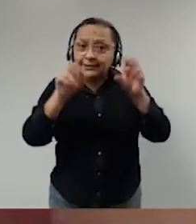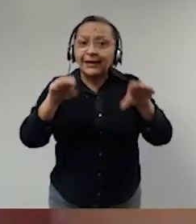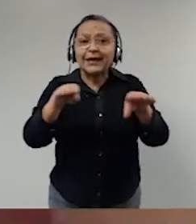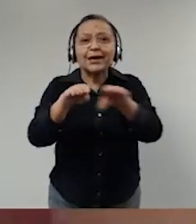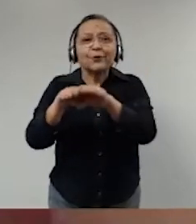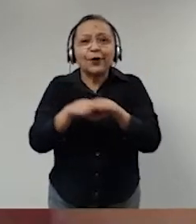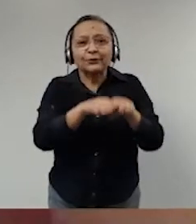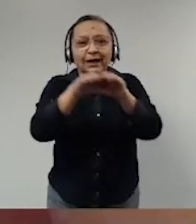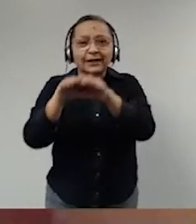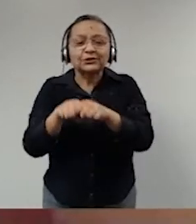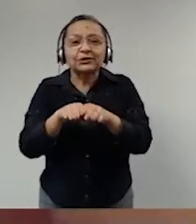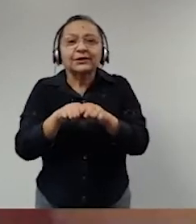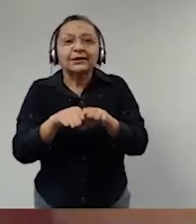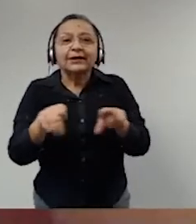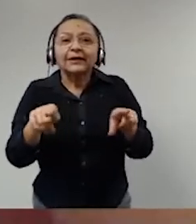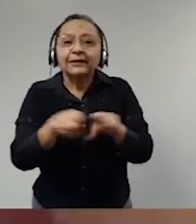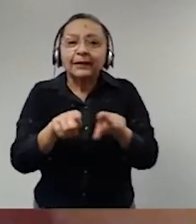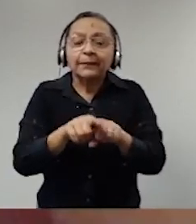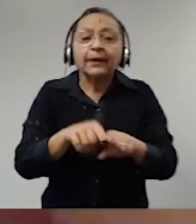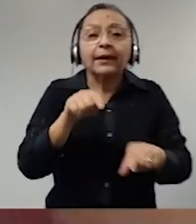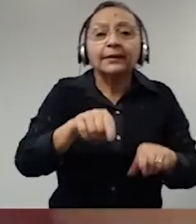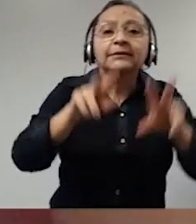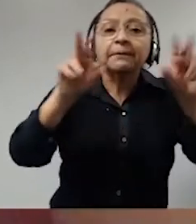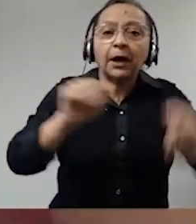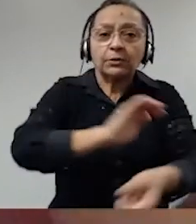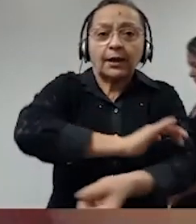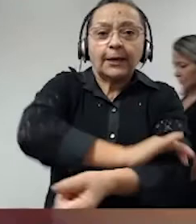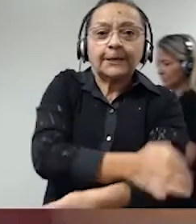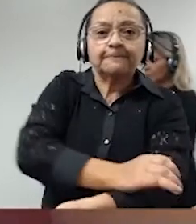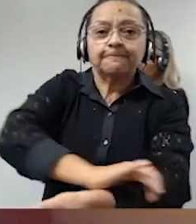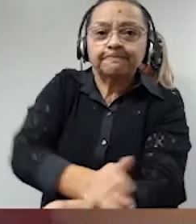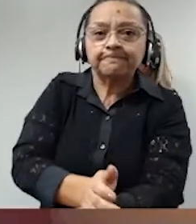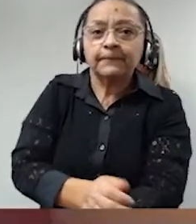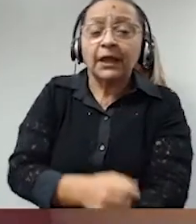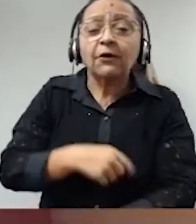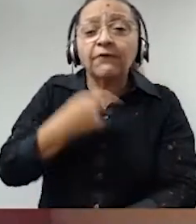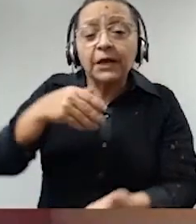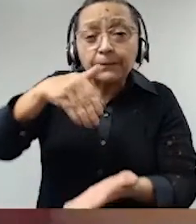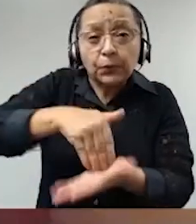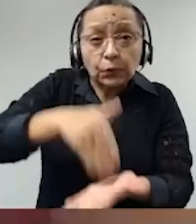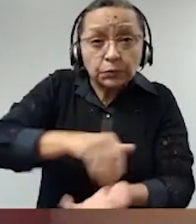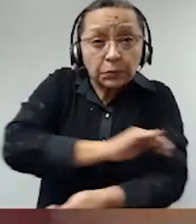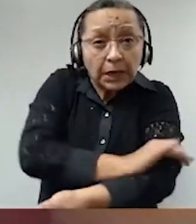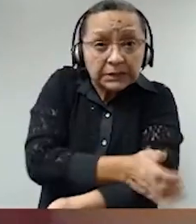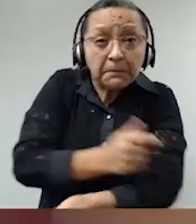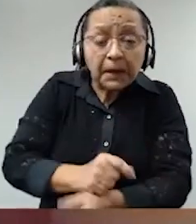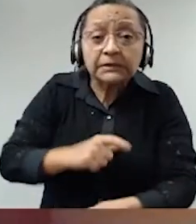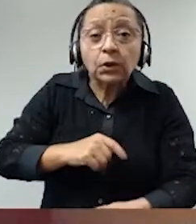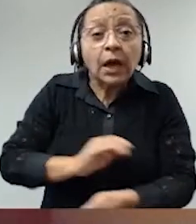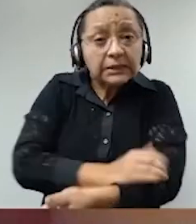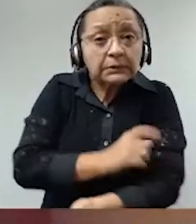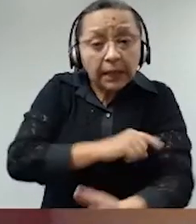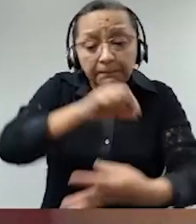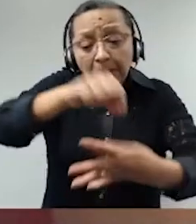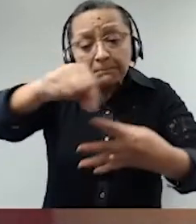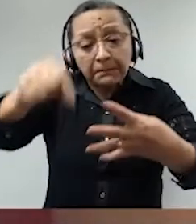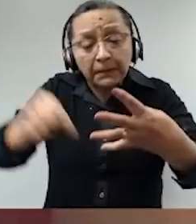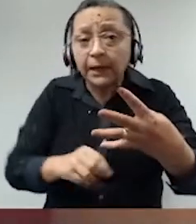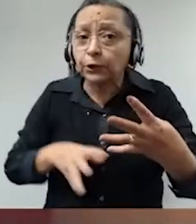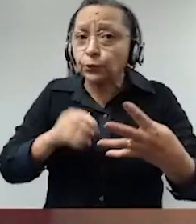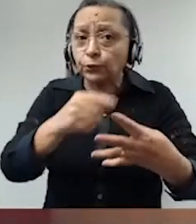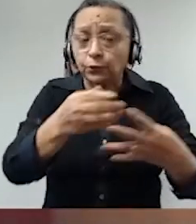veja, a questão do racismo. Né? Eu falei por último do racismo, o racismo está presente em todos esses pontos, mas eu acho